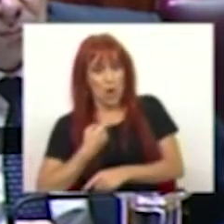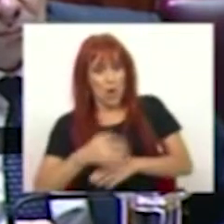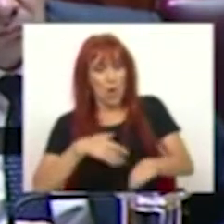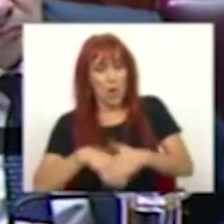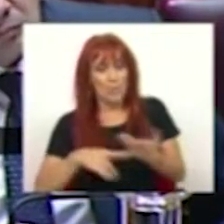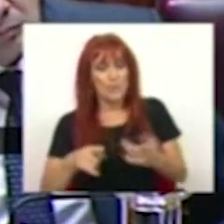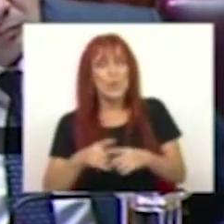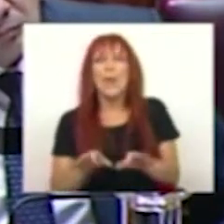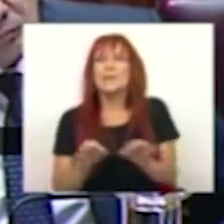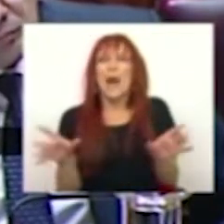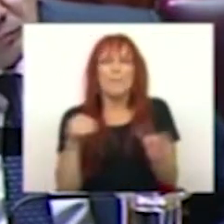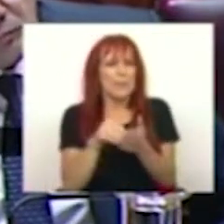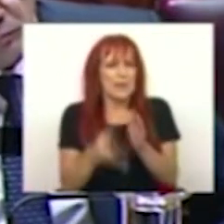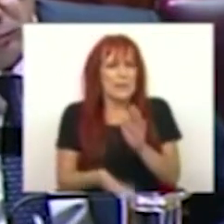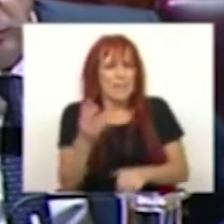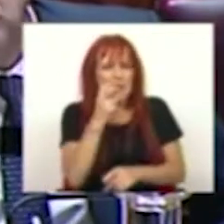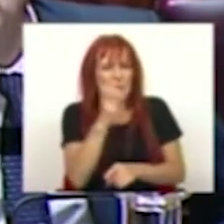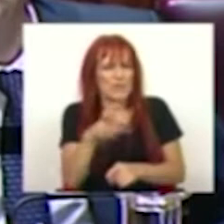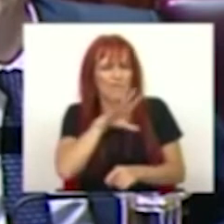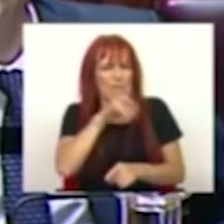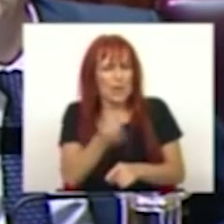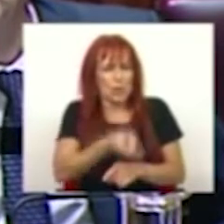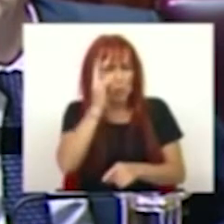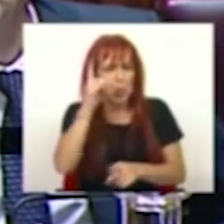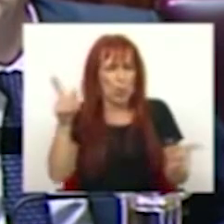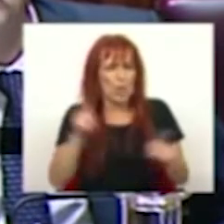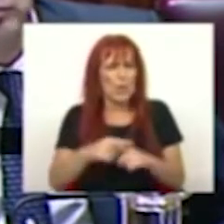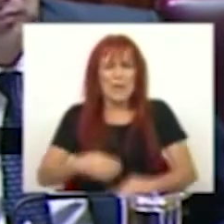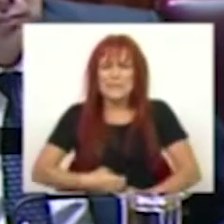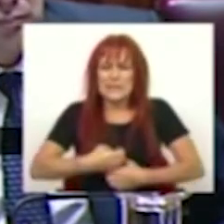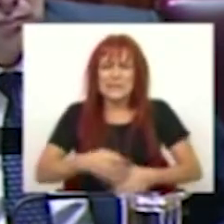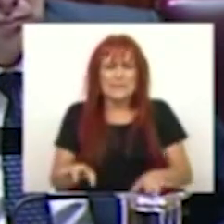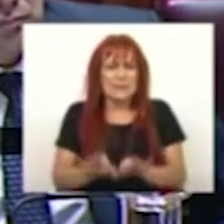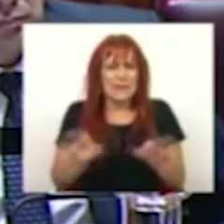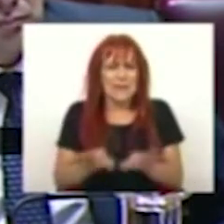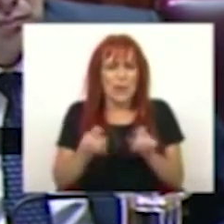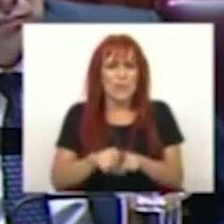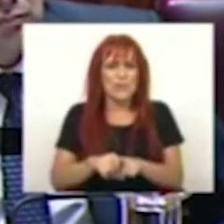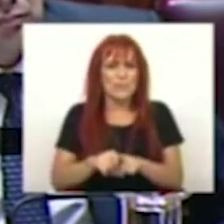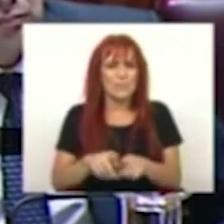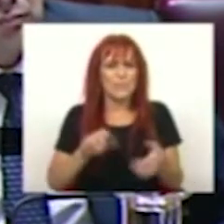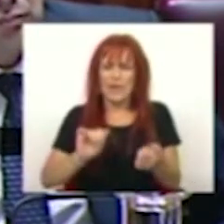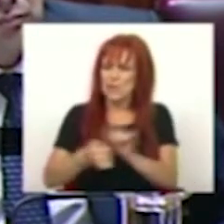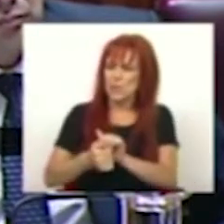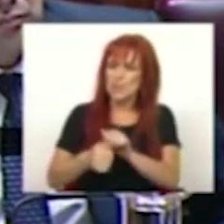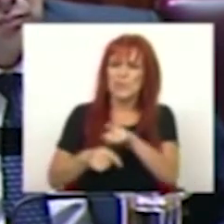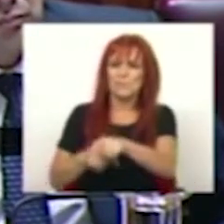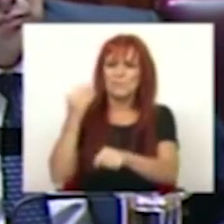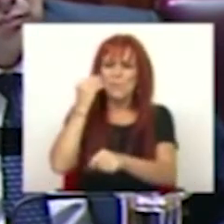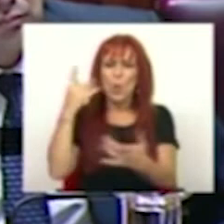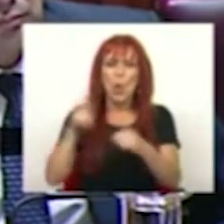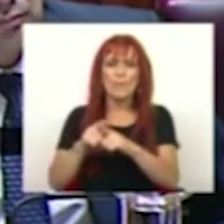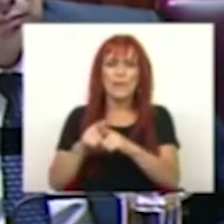sem que isso signifique maior pobreza energética para as famílias, nem que isso signifique uma distorção das condições